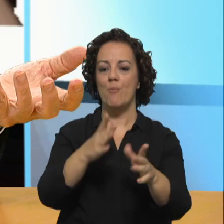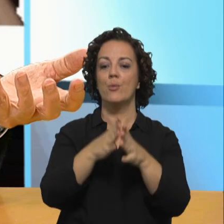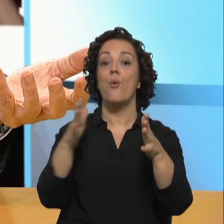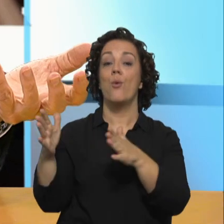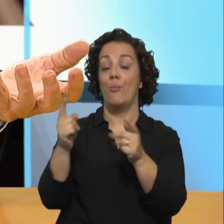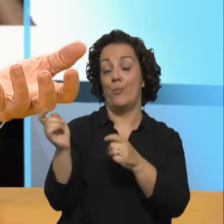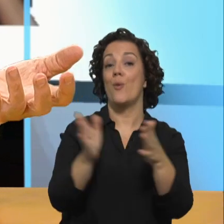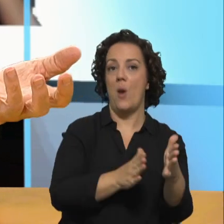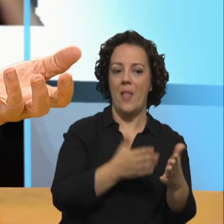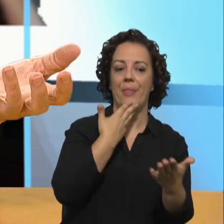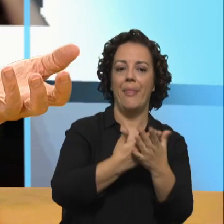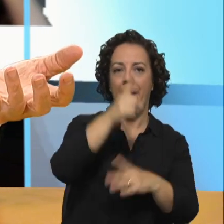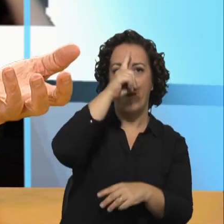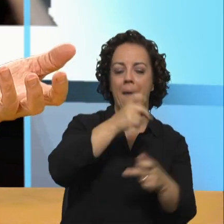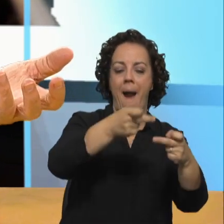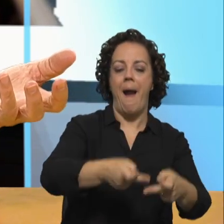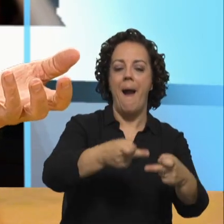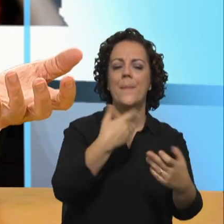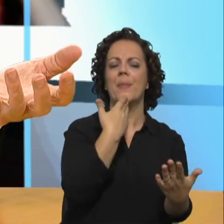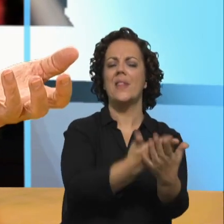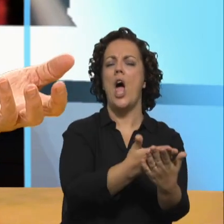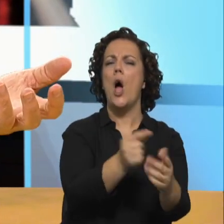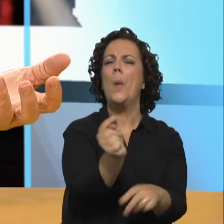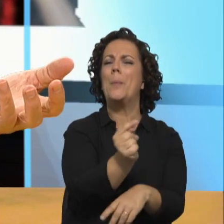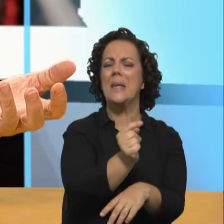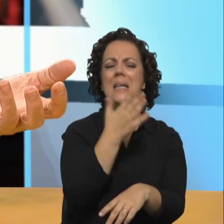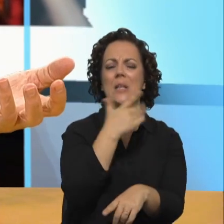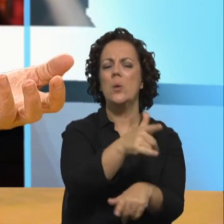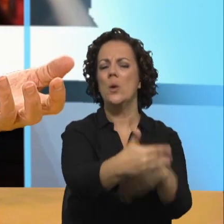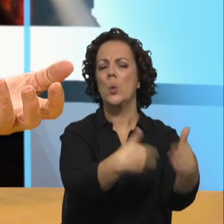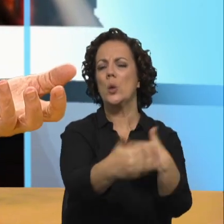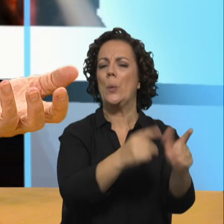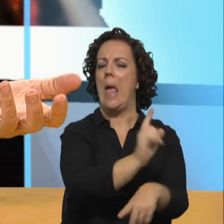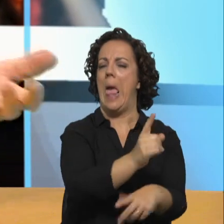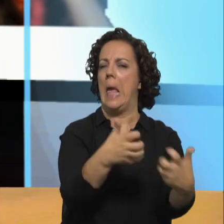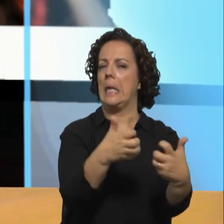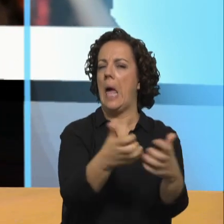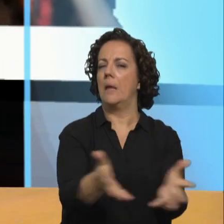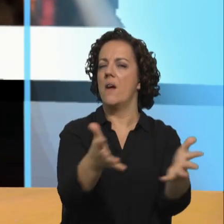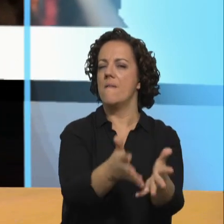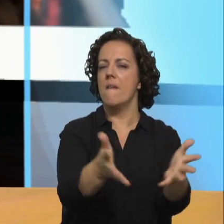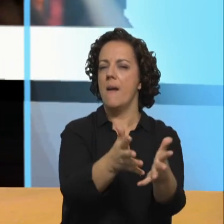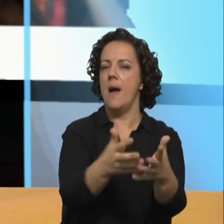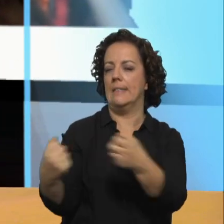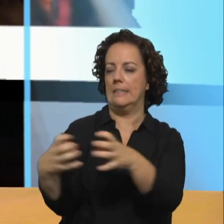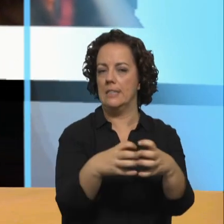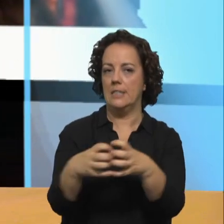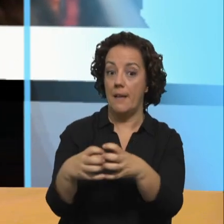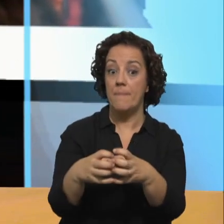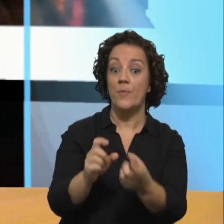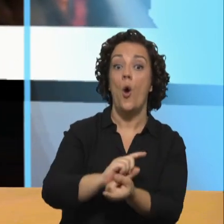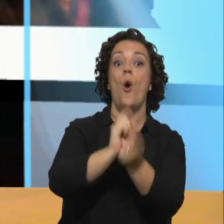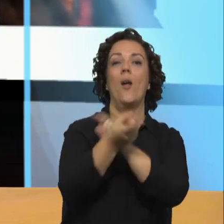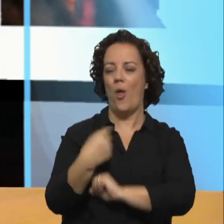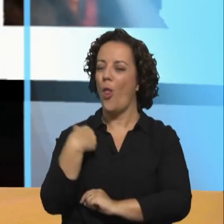locais, fornecendo-lhes o mínimo para eles poderem continuar a fazer a arte da guerra. E, por outro lado, oferecendo a Israel